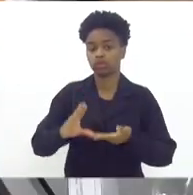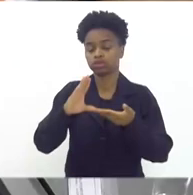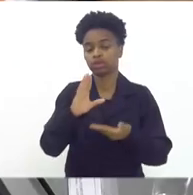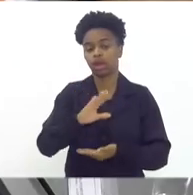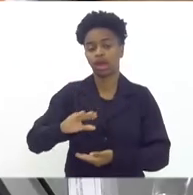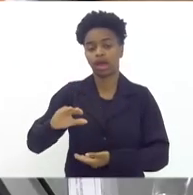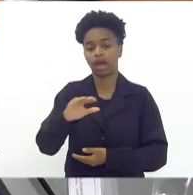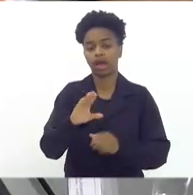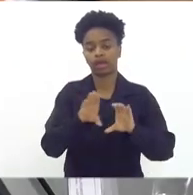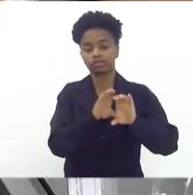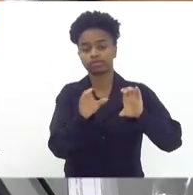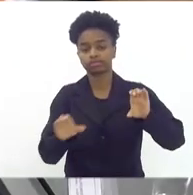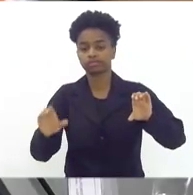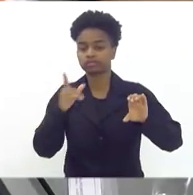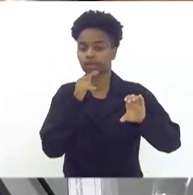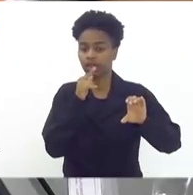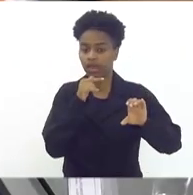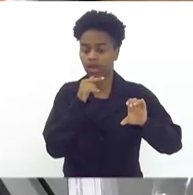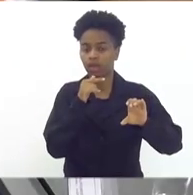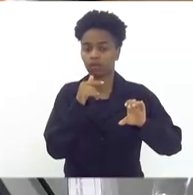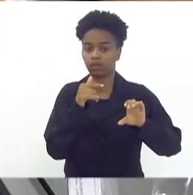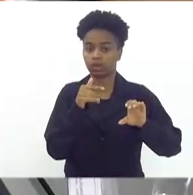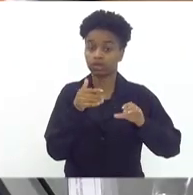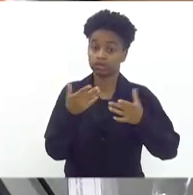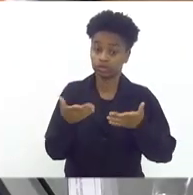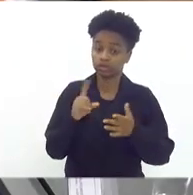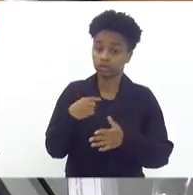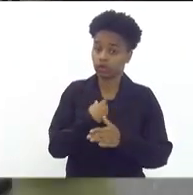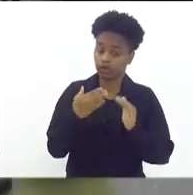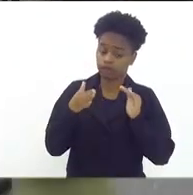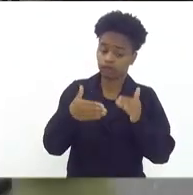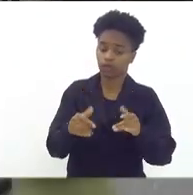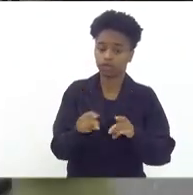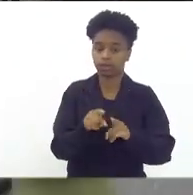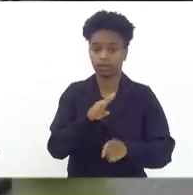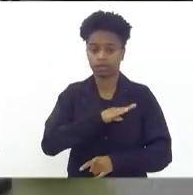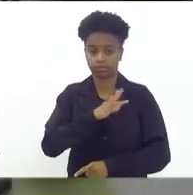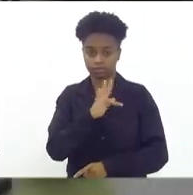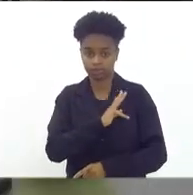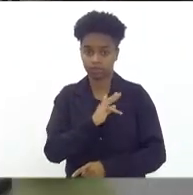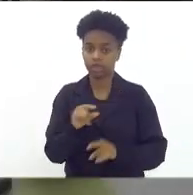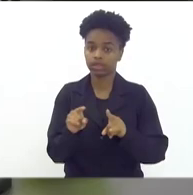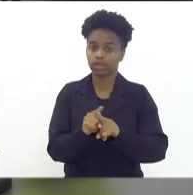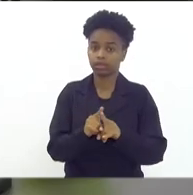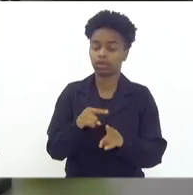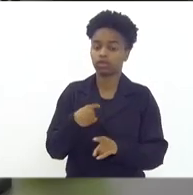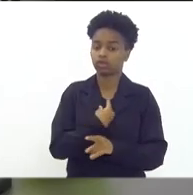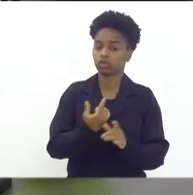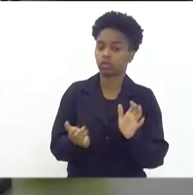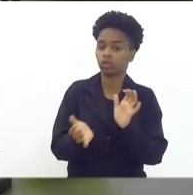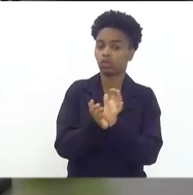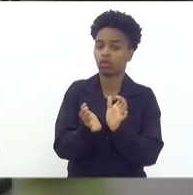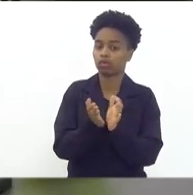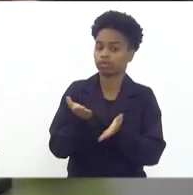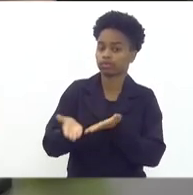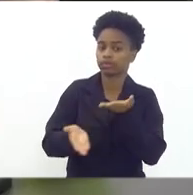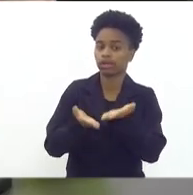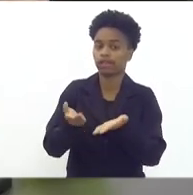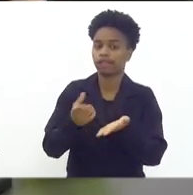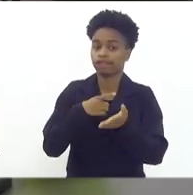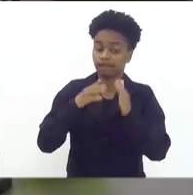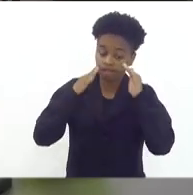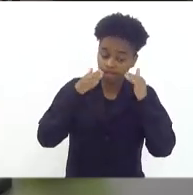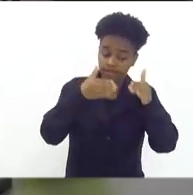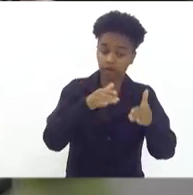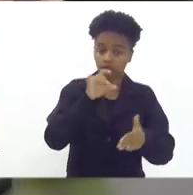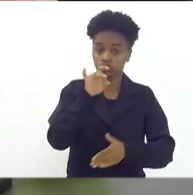e saneamento a gente está com uma atenção muito voltada para Baixada Fluminense tanto que a nossa equipe de pronta atendimento eu tenho uma equipe dedicada Baixada